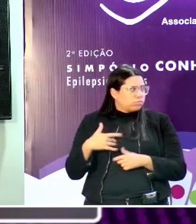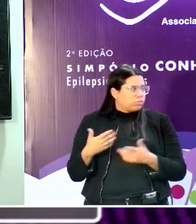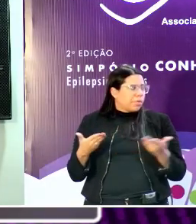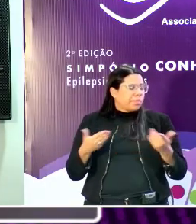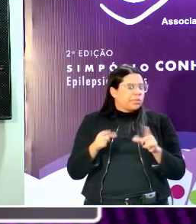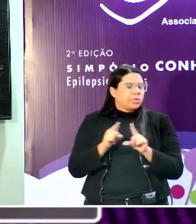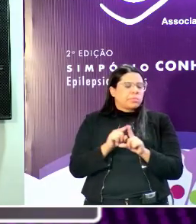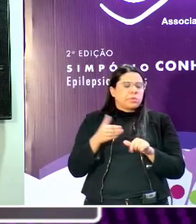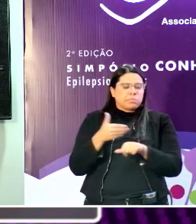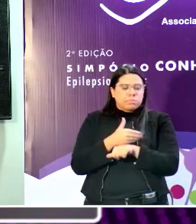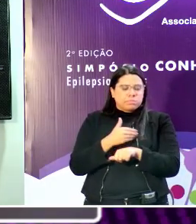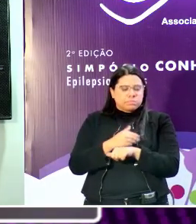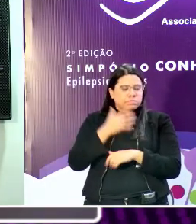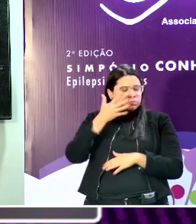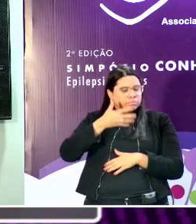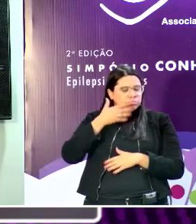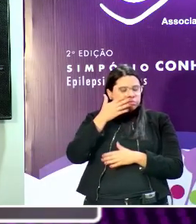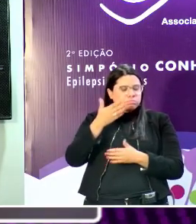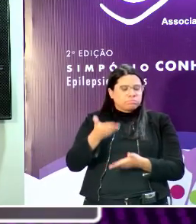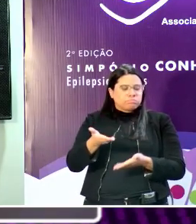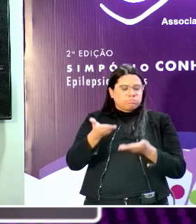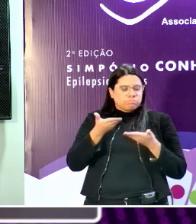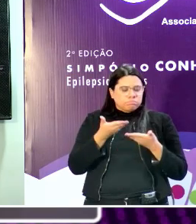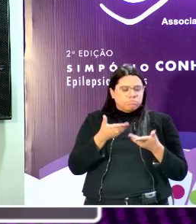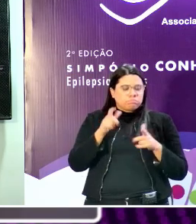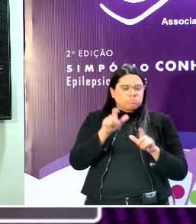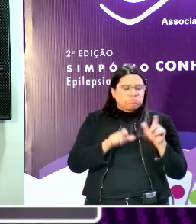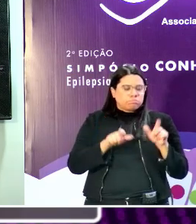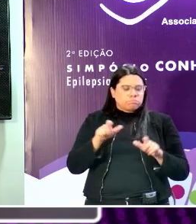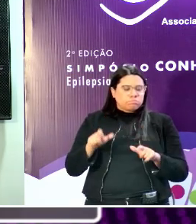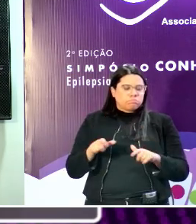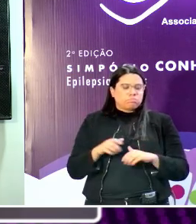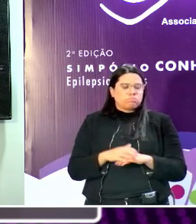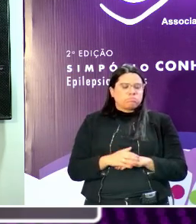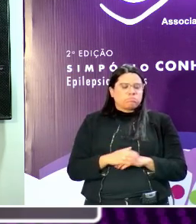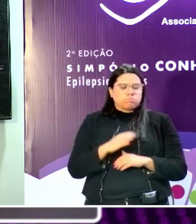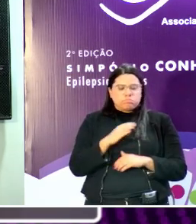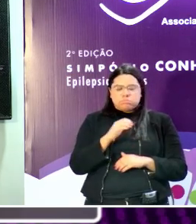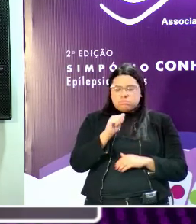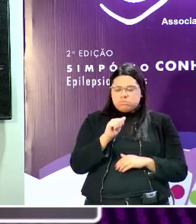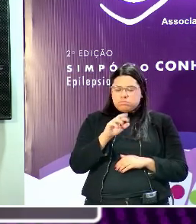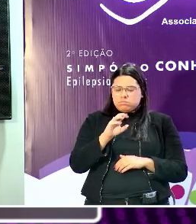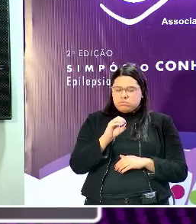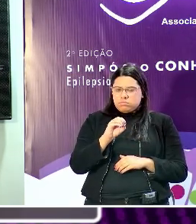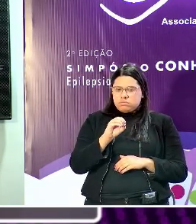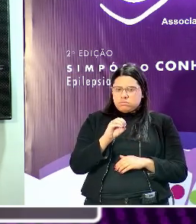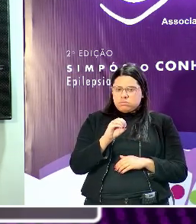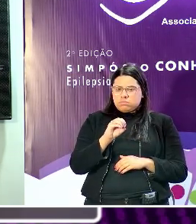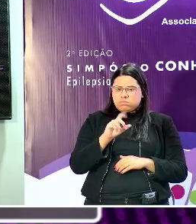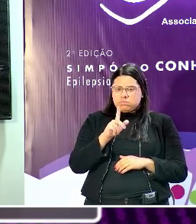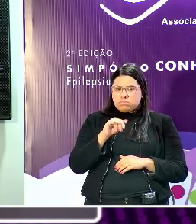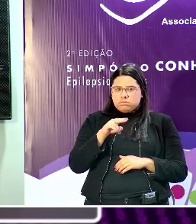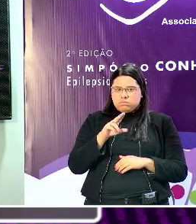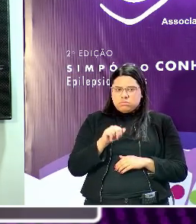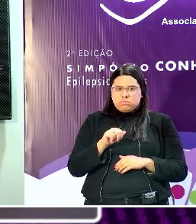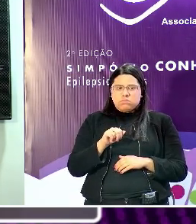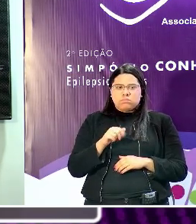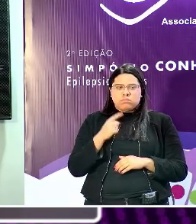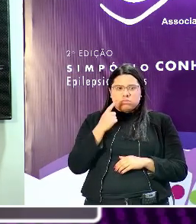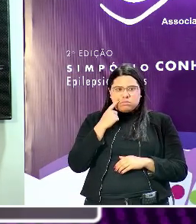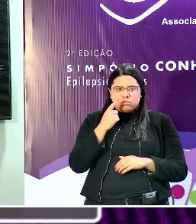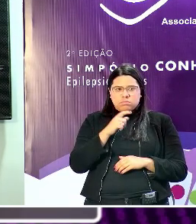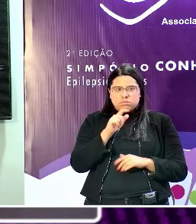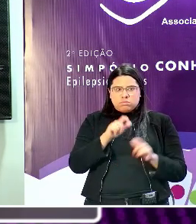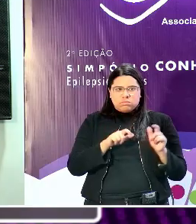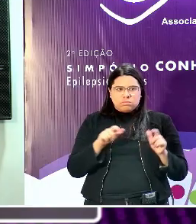deste painel, convido a comporem aqui a mesa, Carolina Nunes Santo, biomédica, mestre em